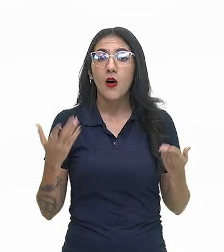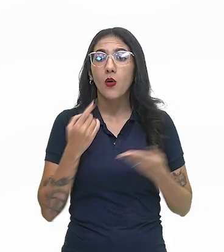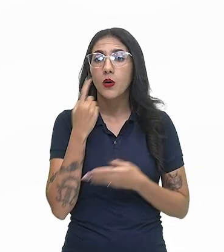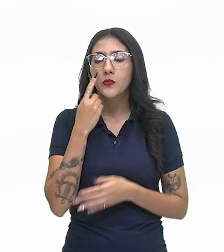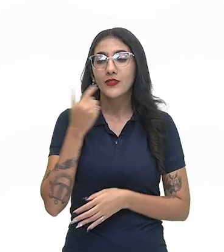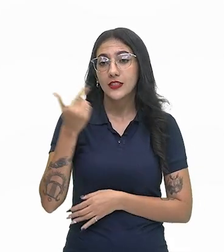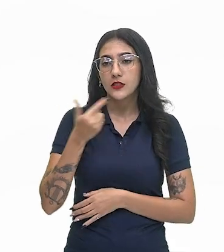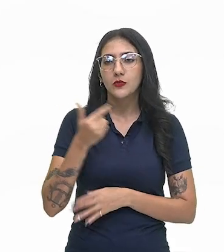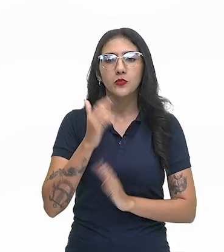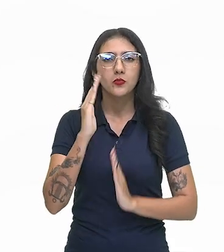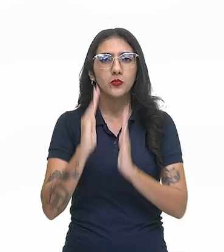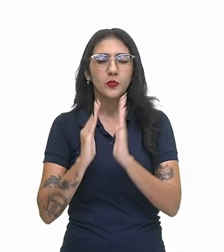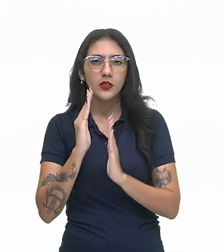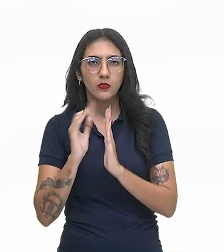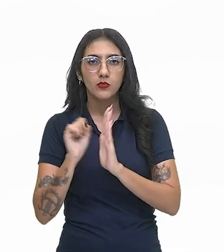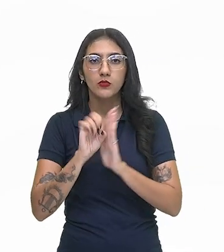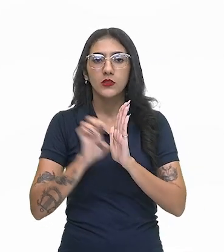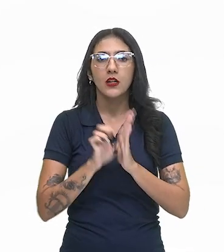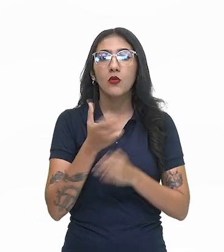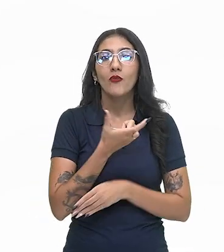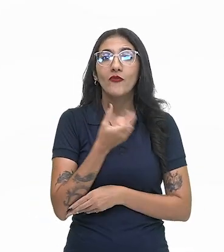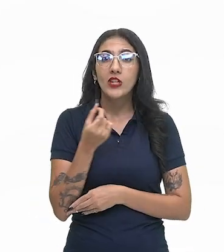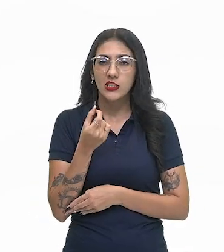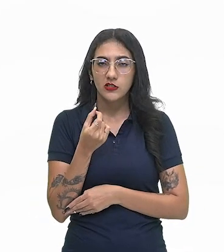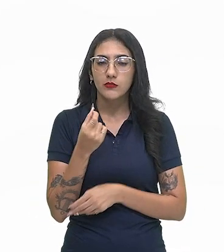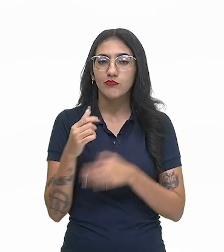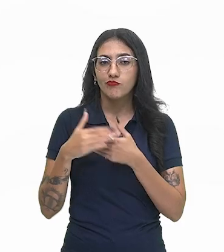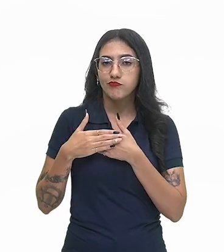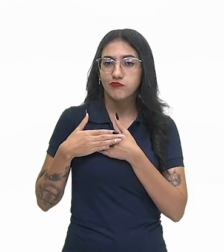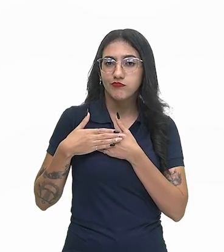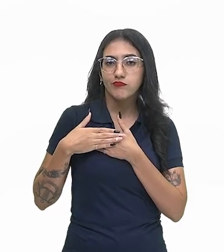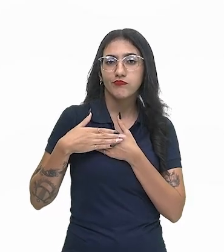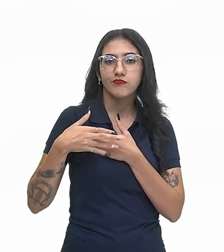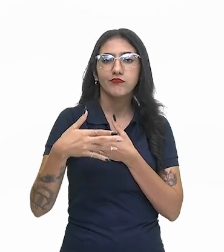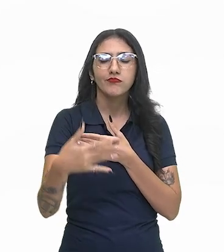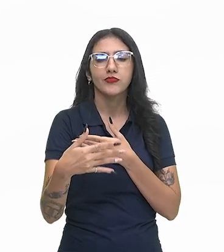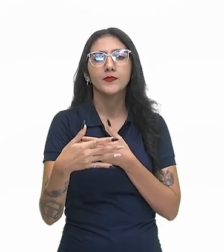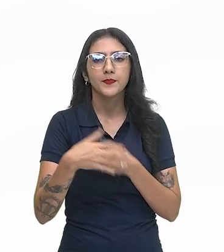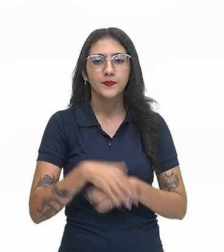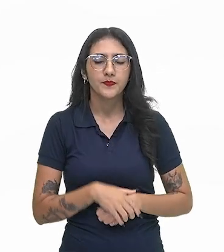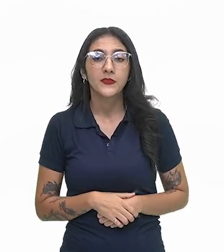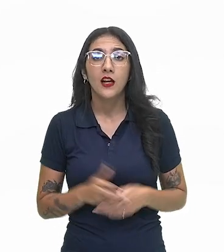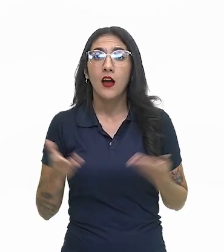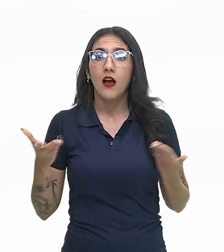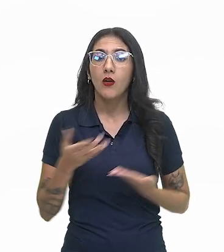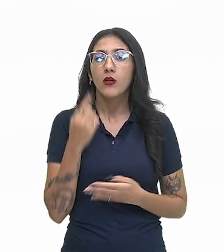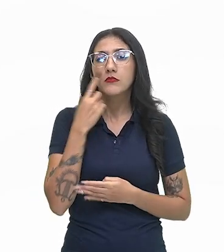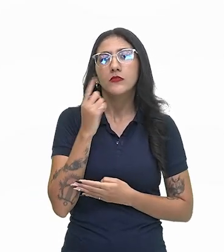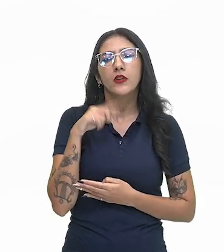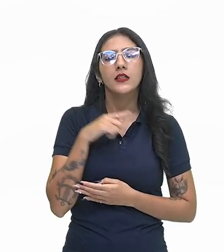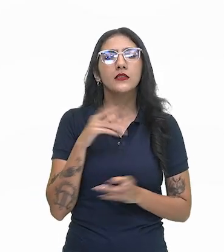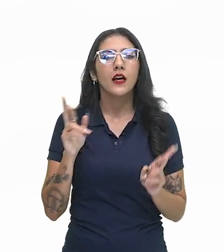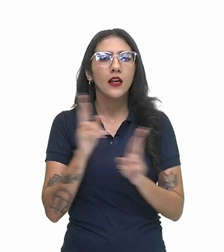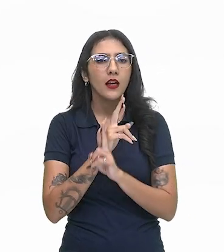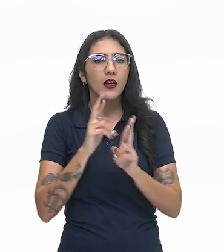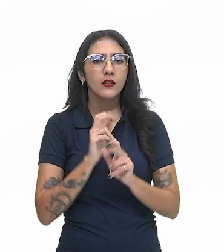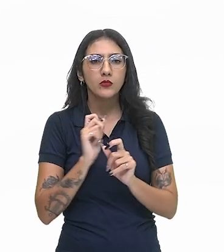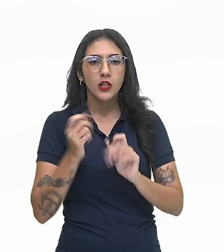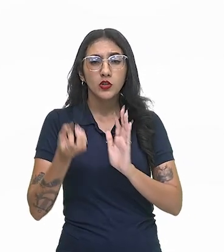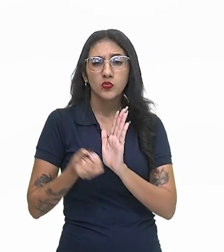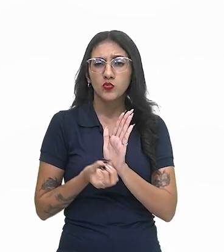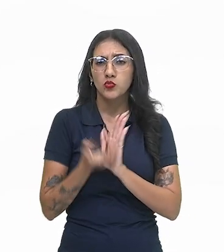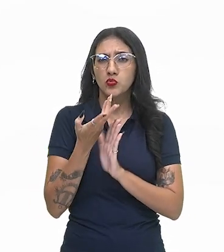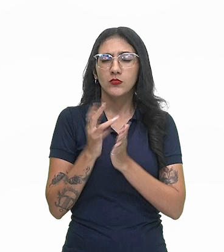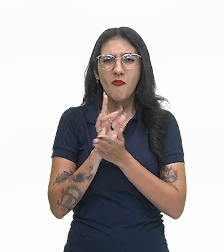século XX, que é a partir do ano de 1960, em uma relação direta com o aparecimento